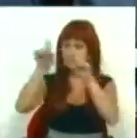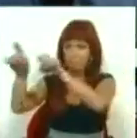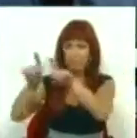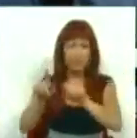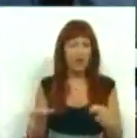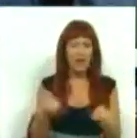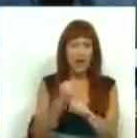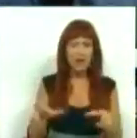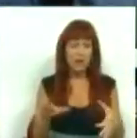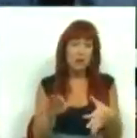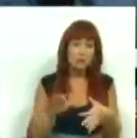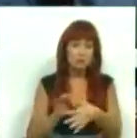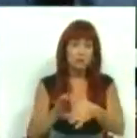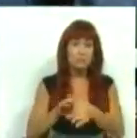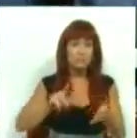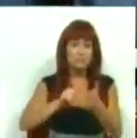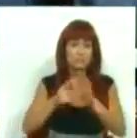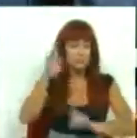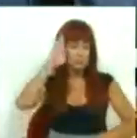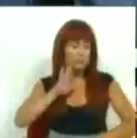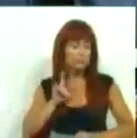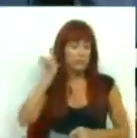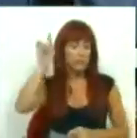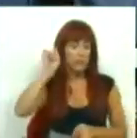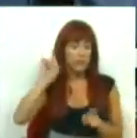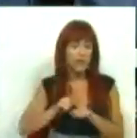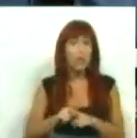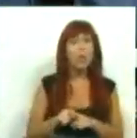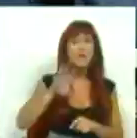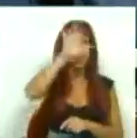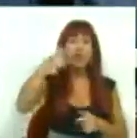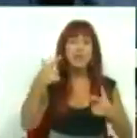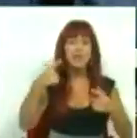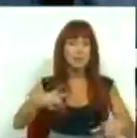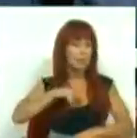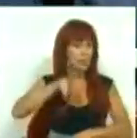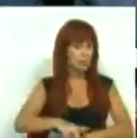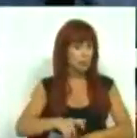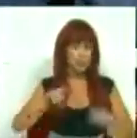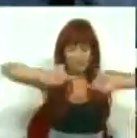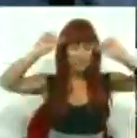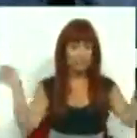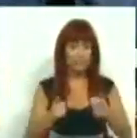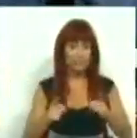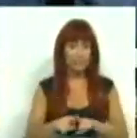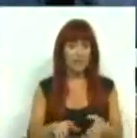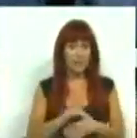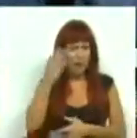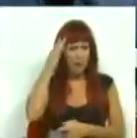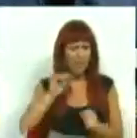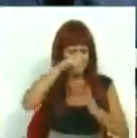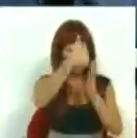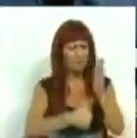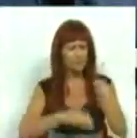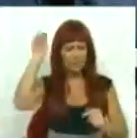ações de cooperação técnico-militar, essencialmente com países de língua oficial portuguesa. Em suma, de acordo com o previsto